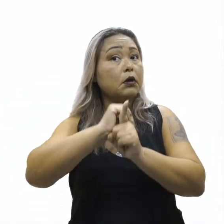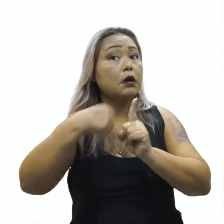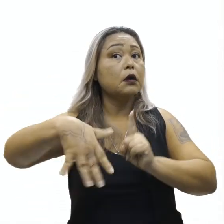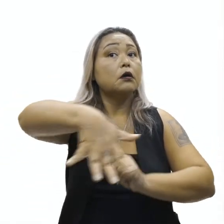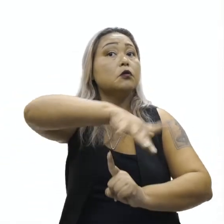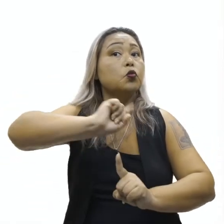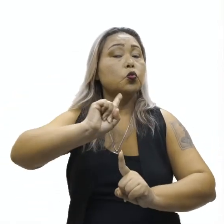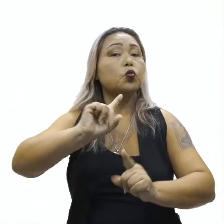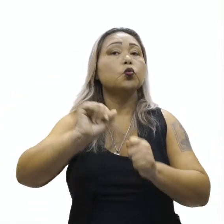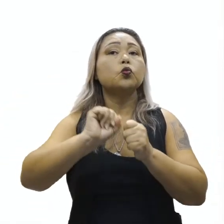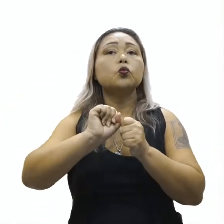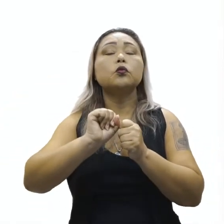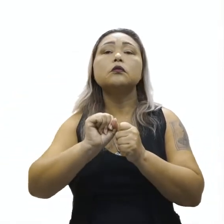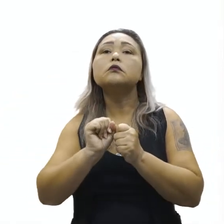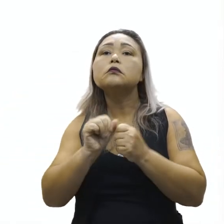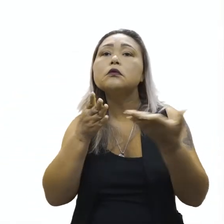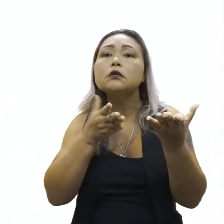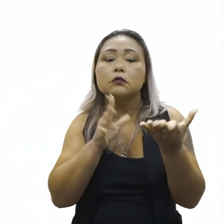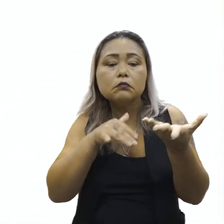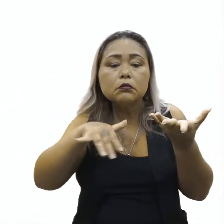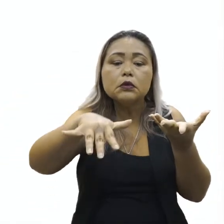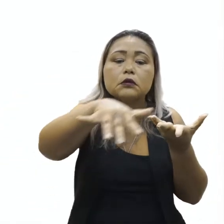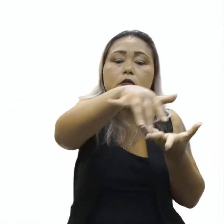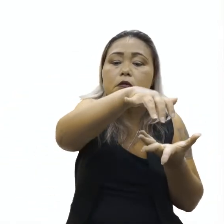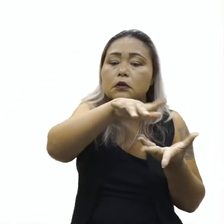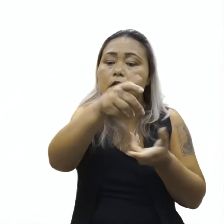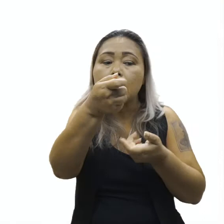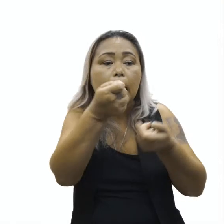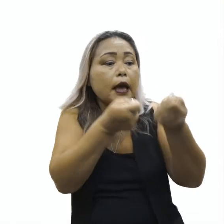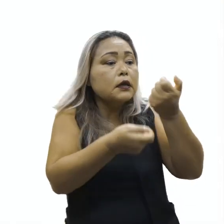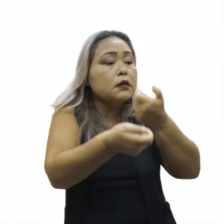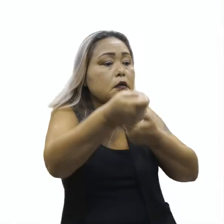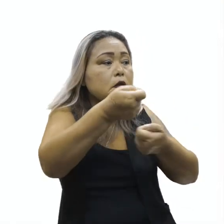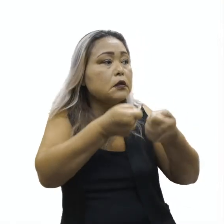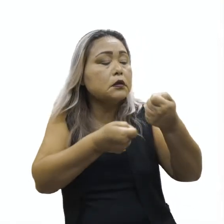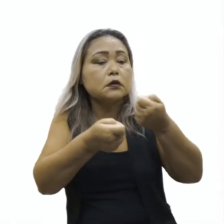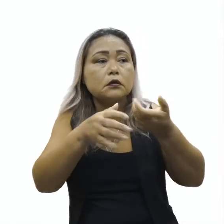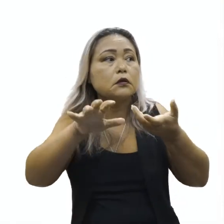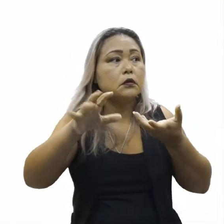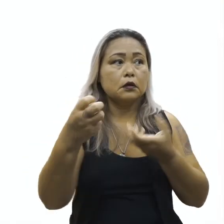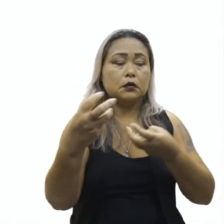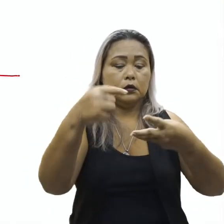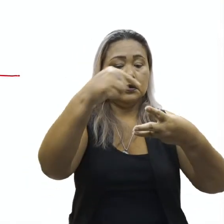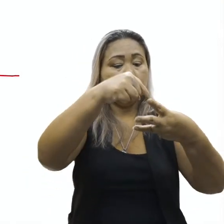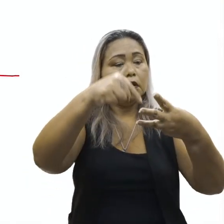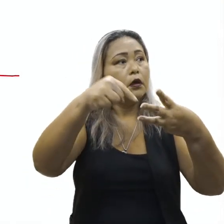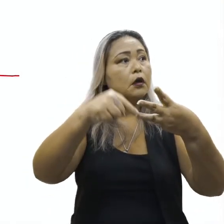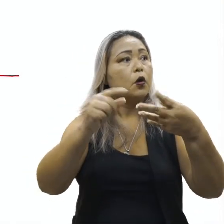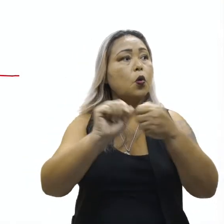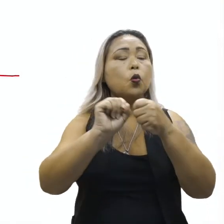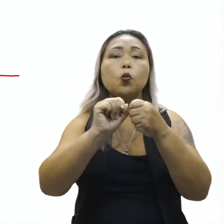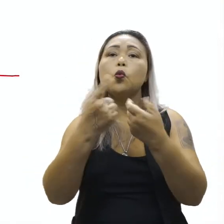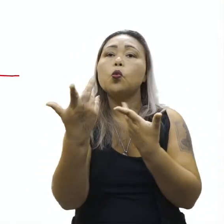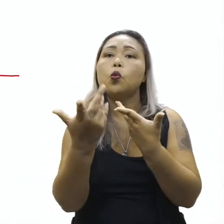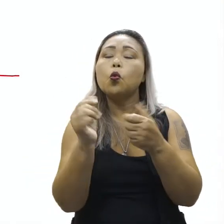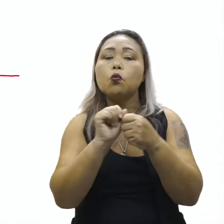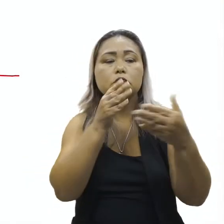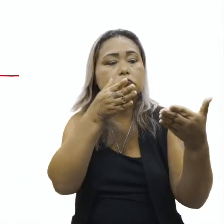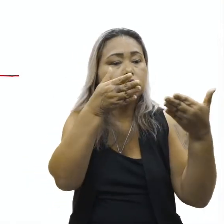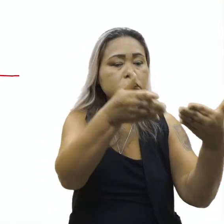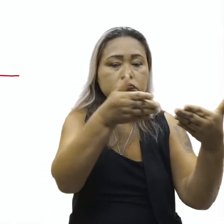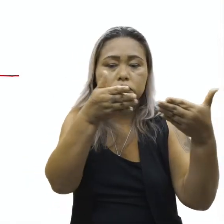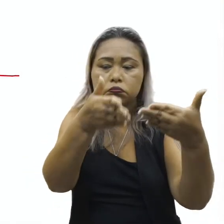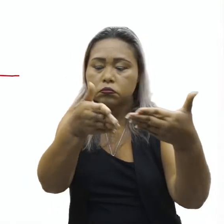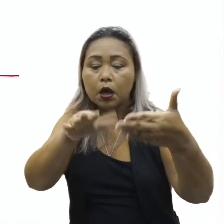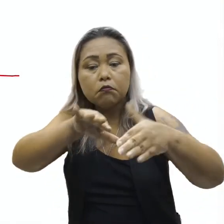nessa esfera administrativa? Ele propôs a divisão dos 3 poderes ou funções